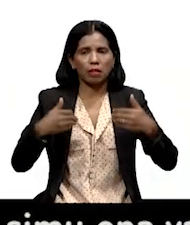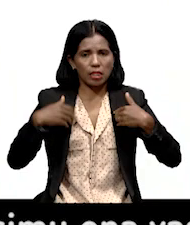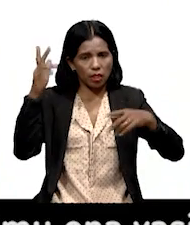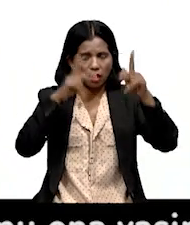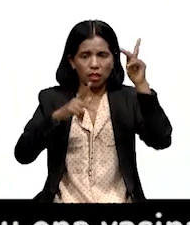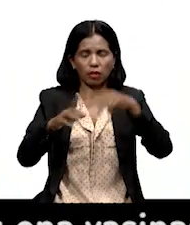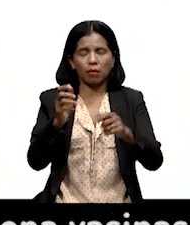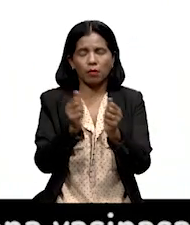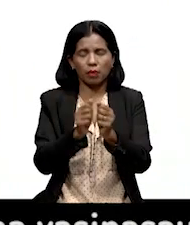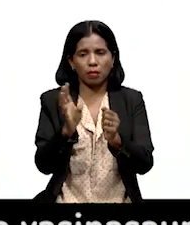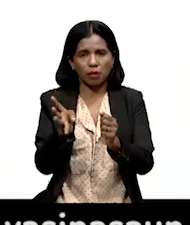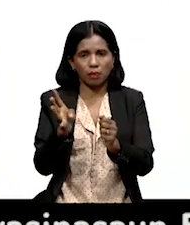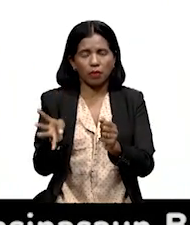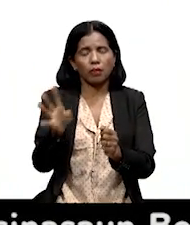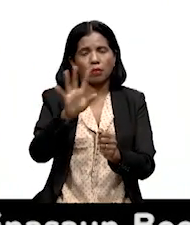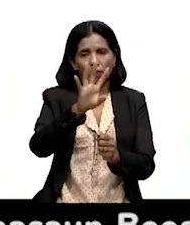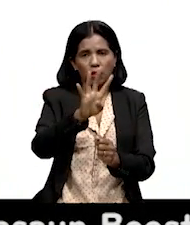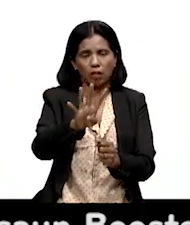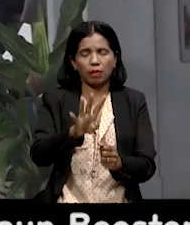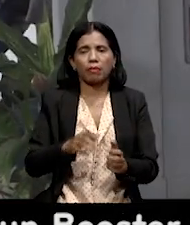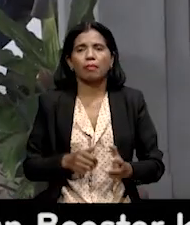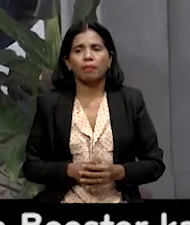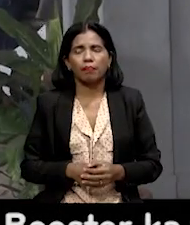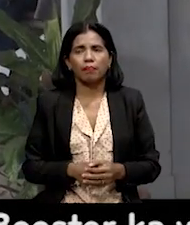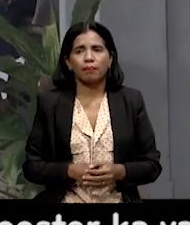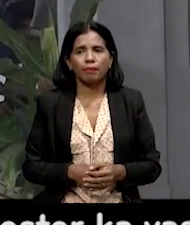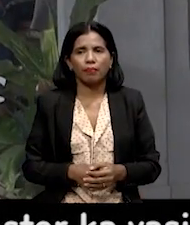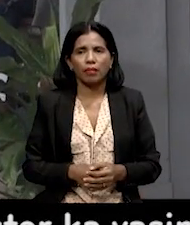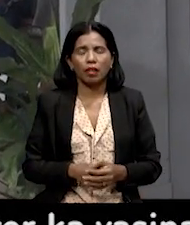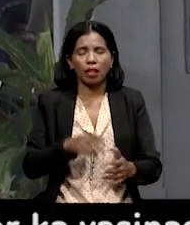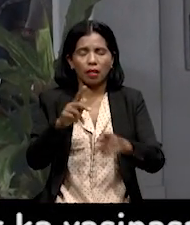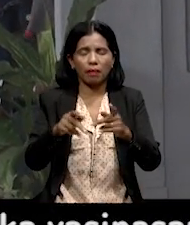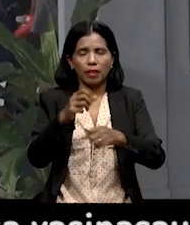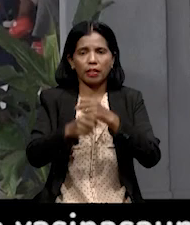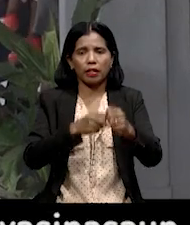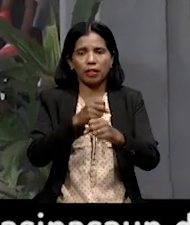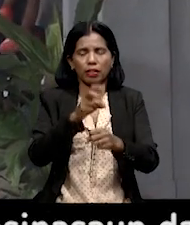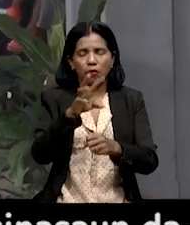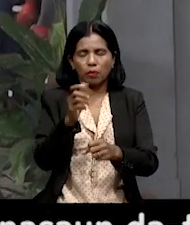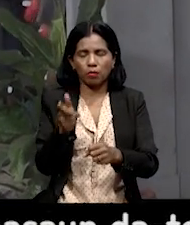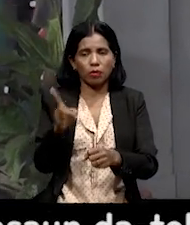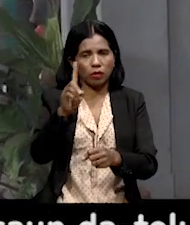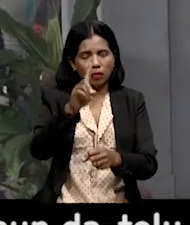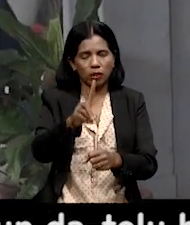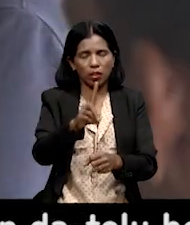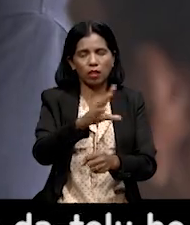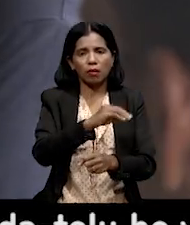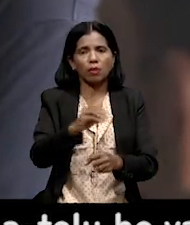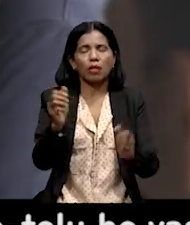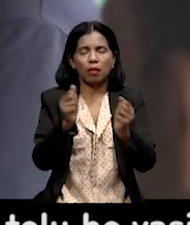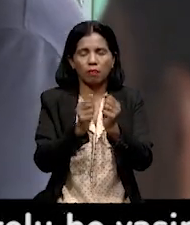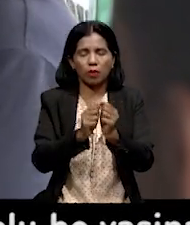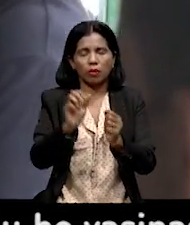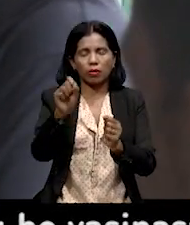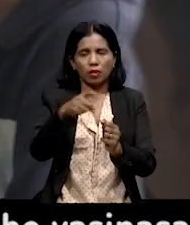na infeto, todo no Rua Hito. Enquanto caso óbito, hoje tinha ringrua, rua no Ida, o total san no Rua Ida, no e a